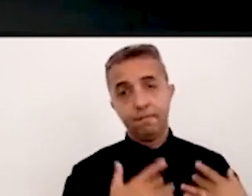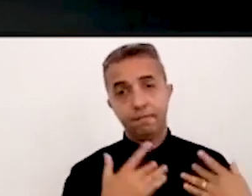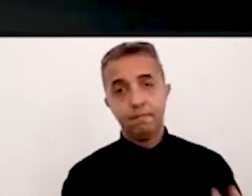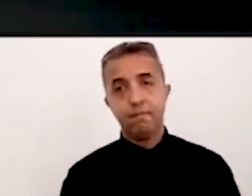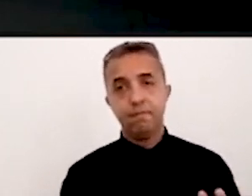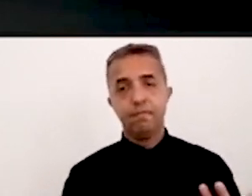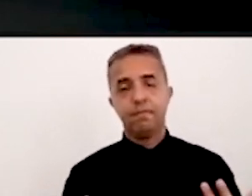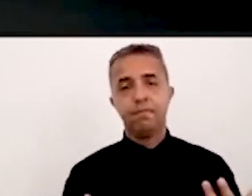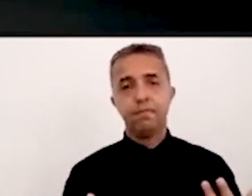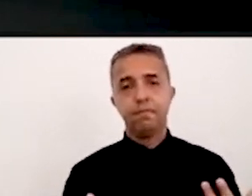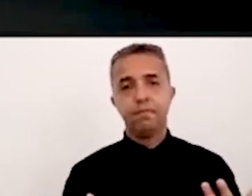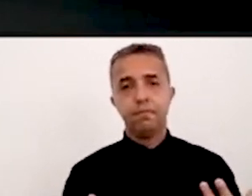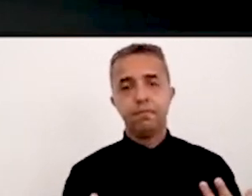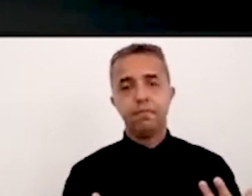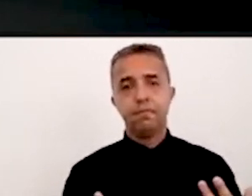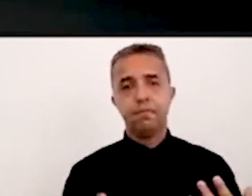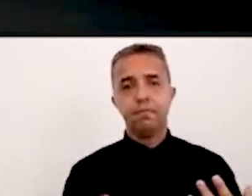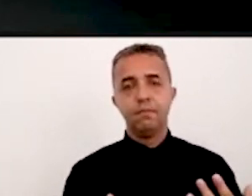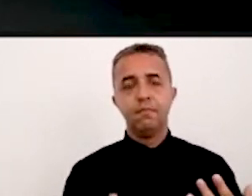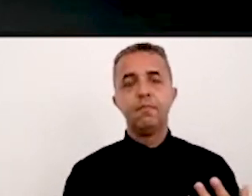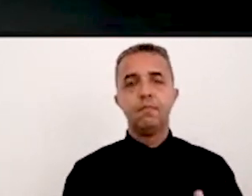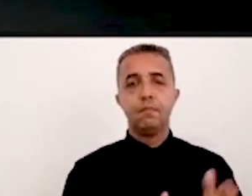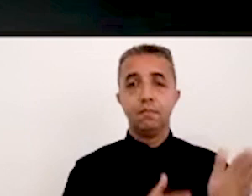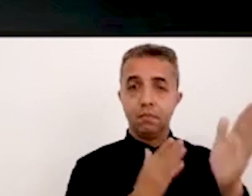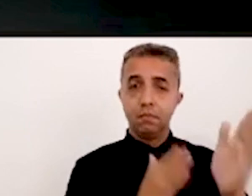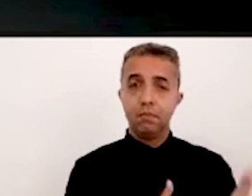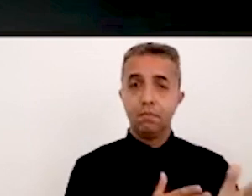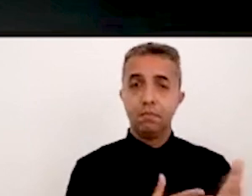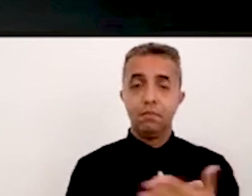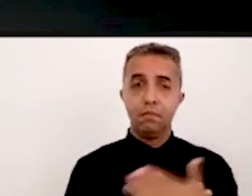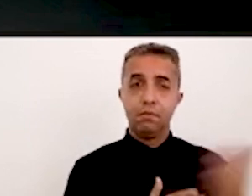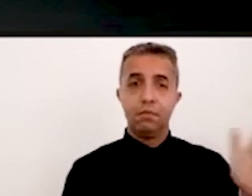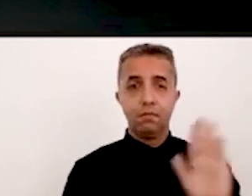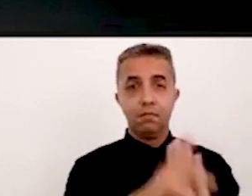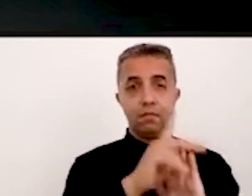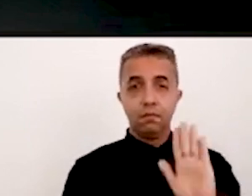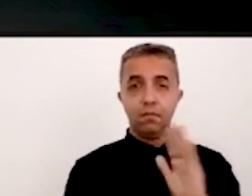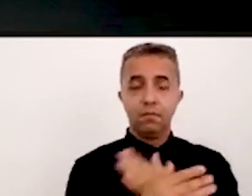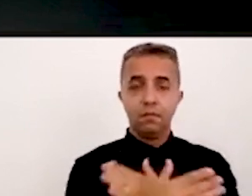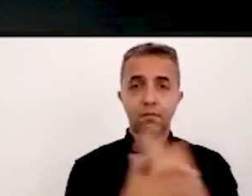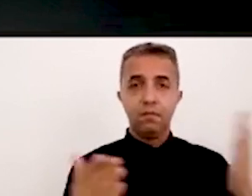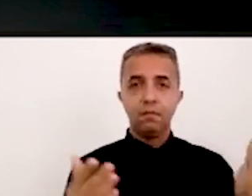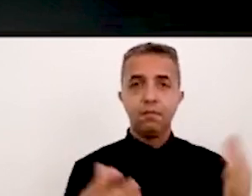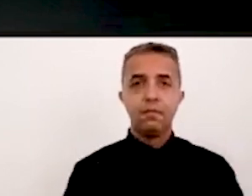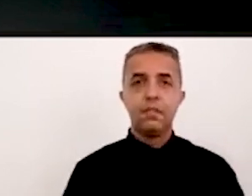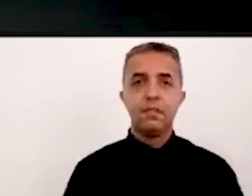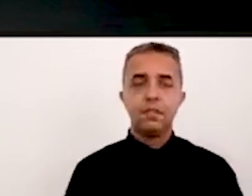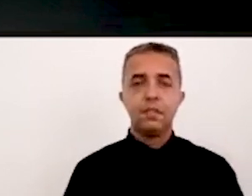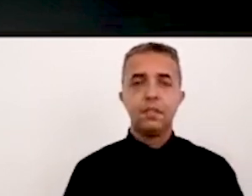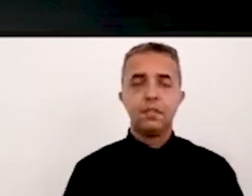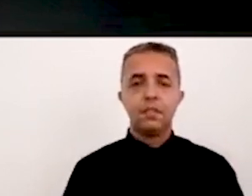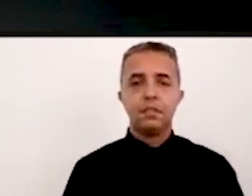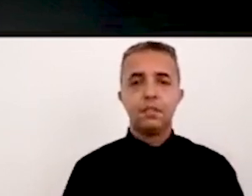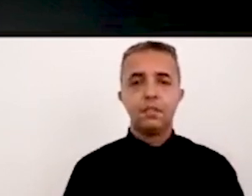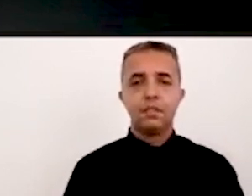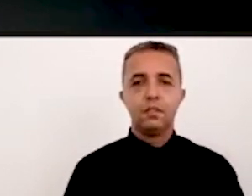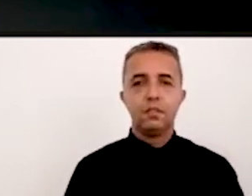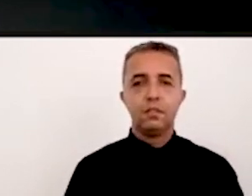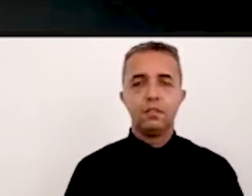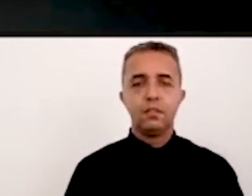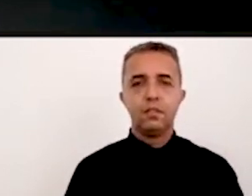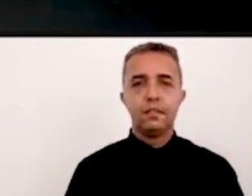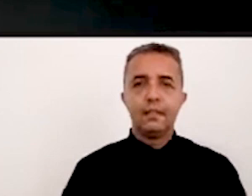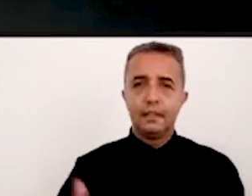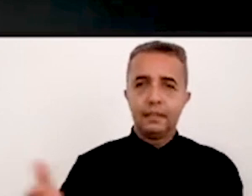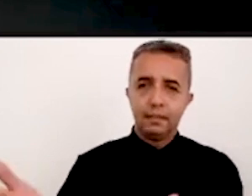alma, como compromisso que tem com esse grande projeto, presidente, né? Eu fiz esse convite para